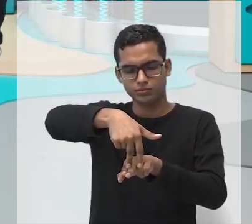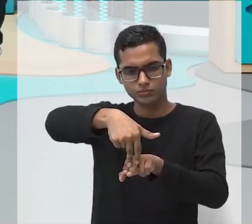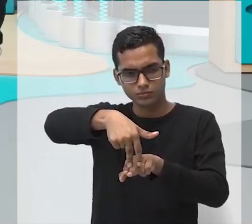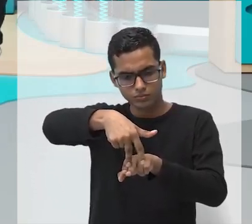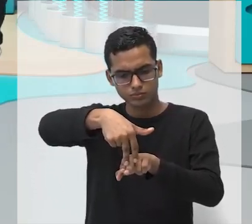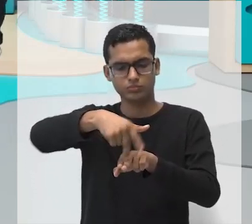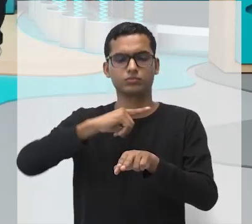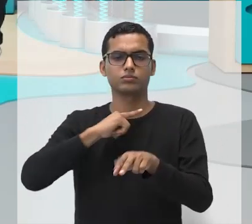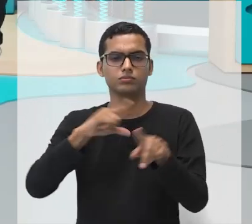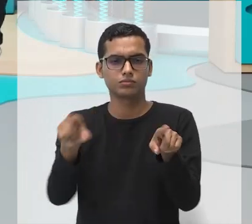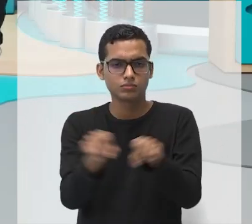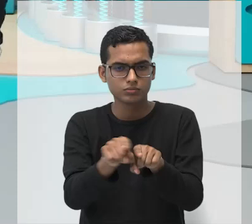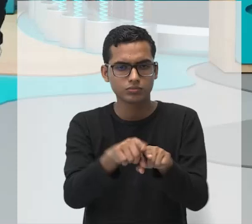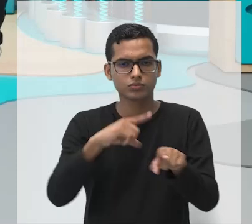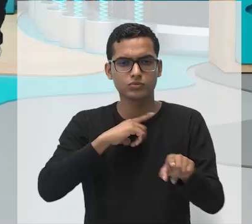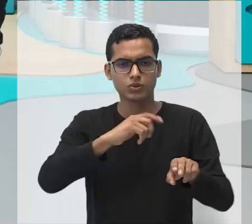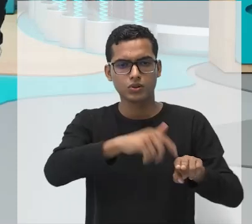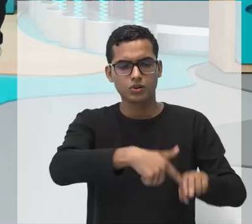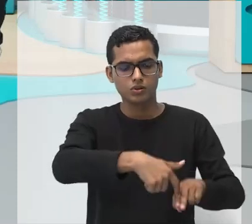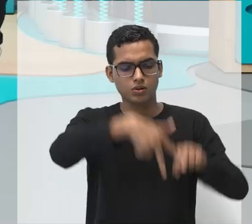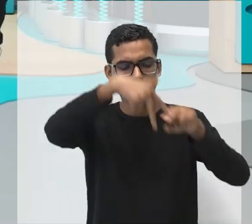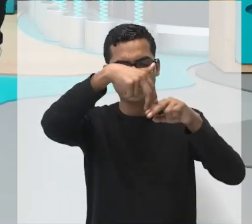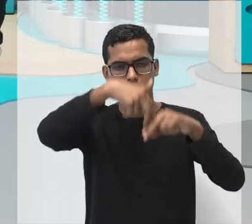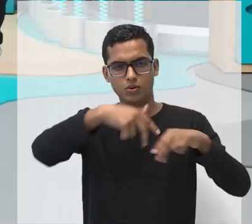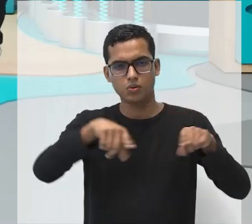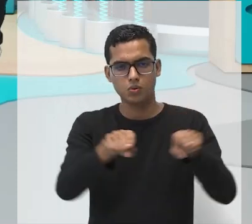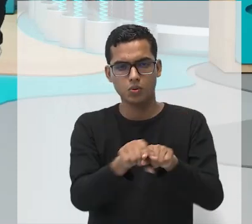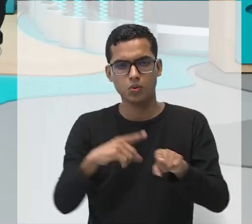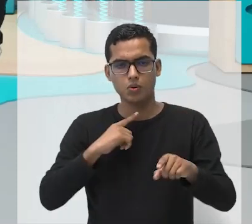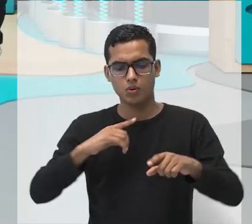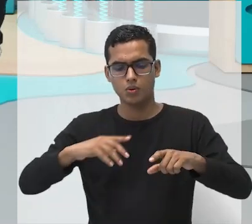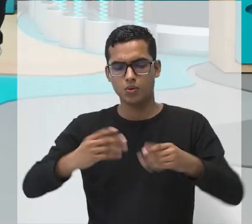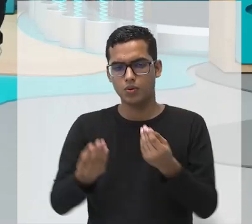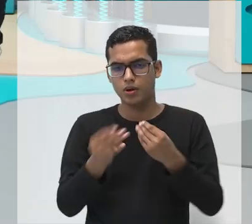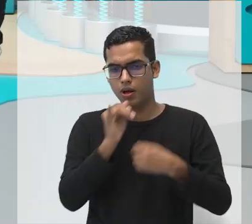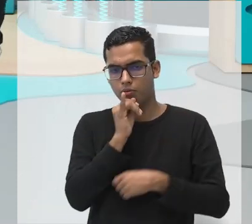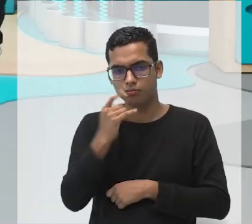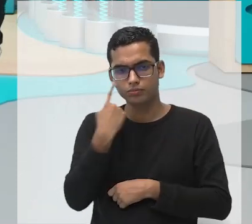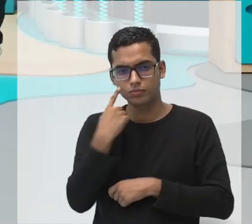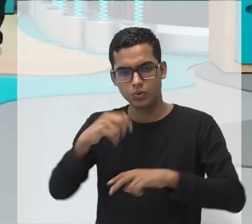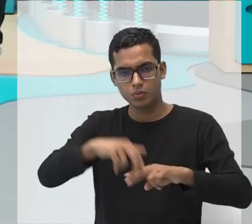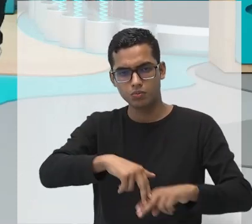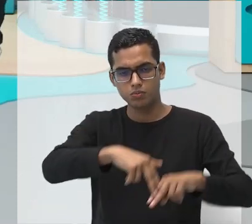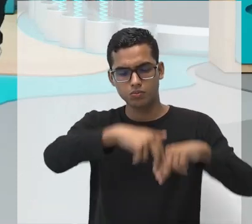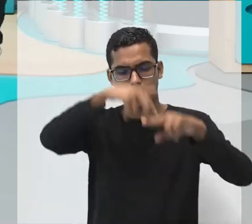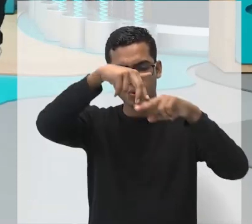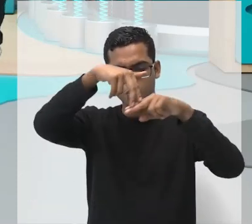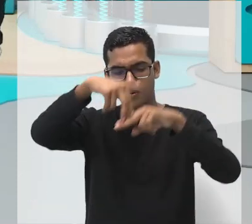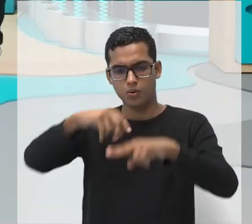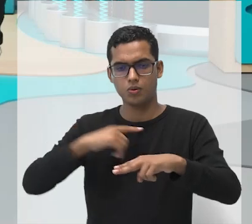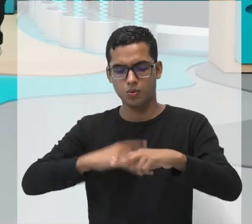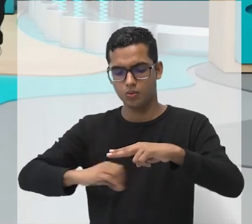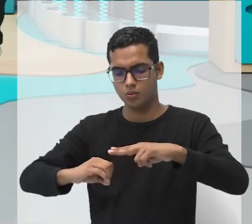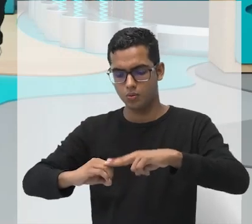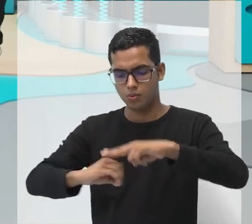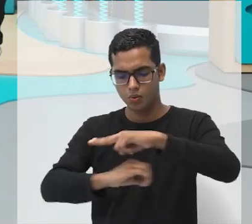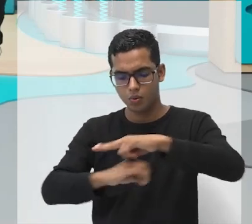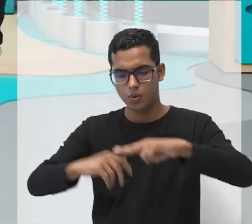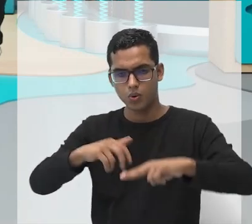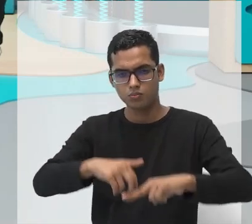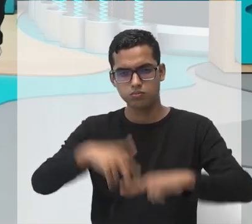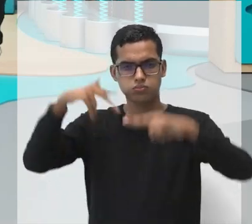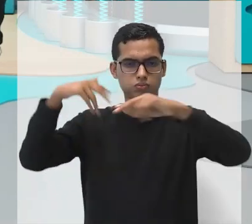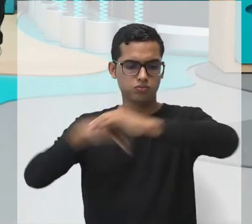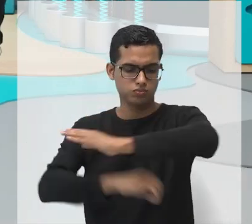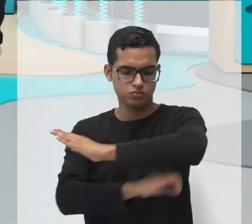em realizar um pulo, retirando o skate e suas rodas do chão. Lembrando que o praticante, ele